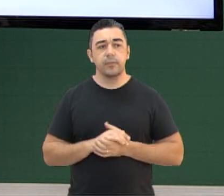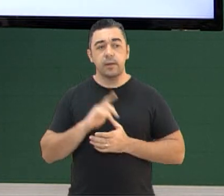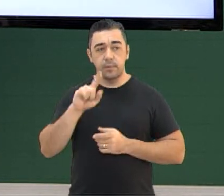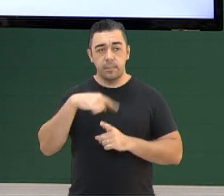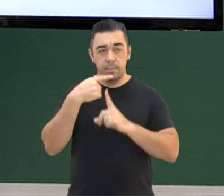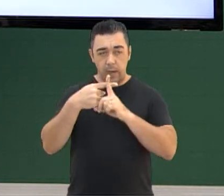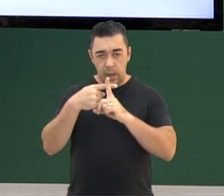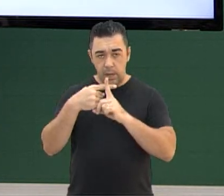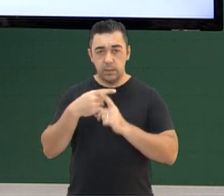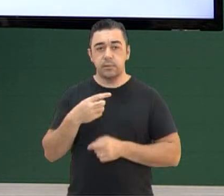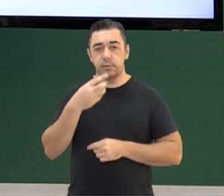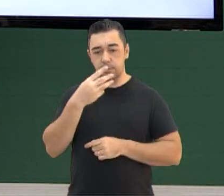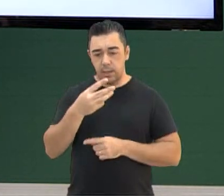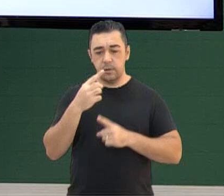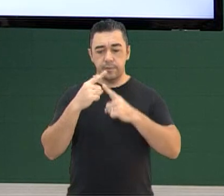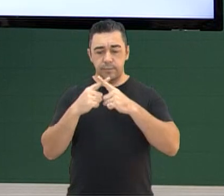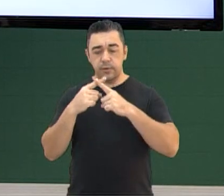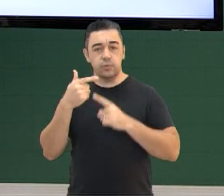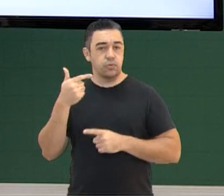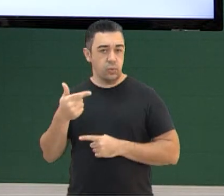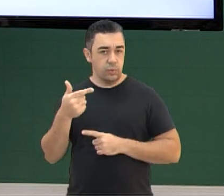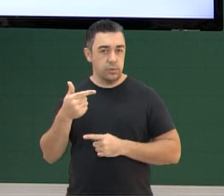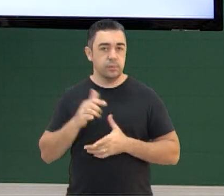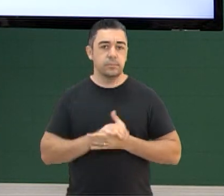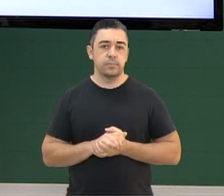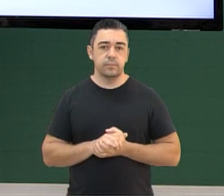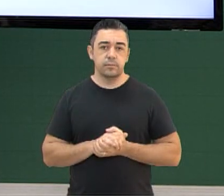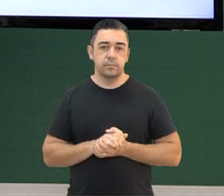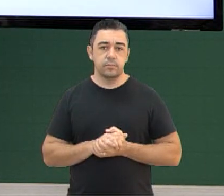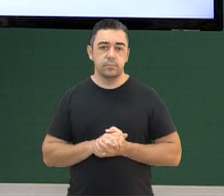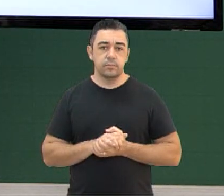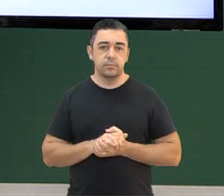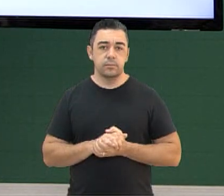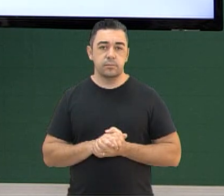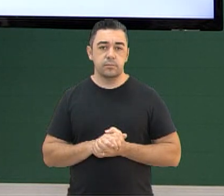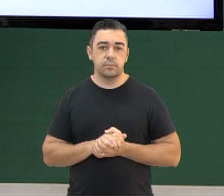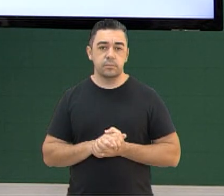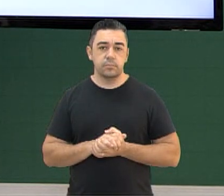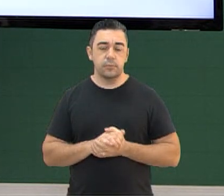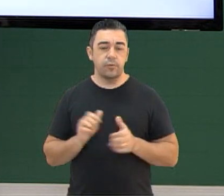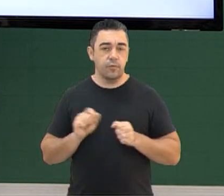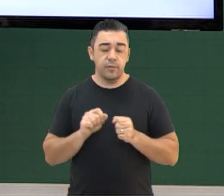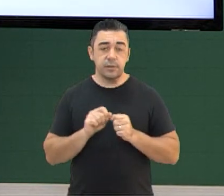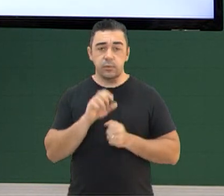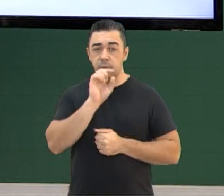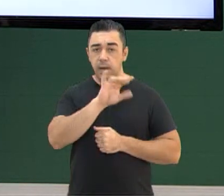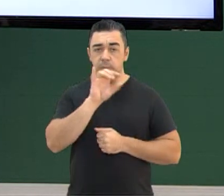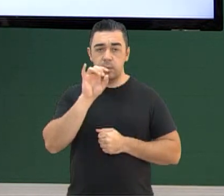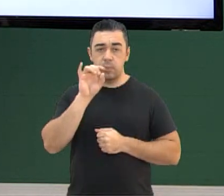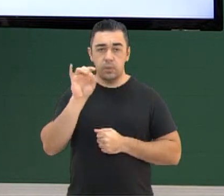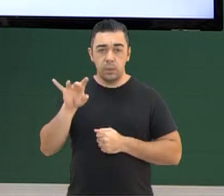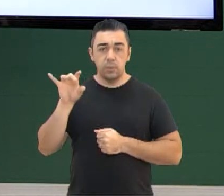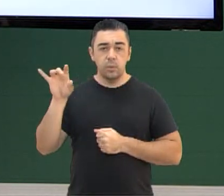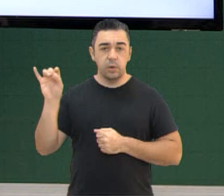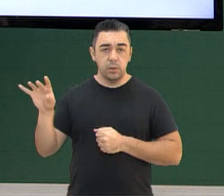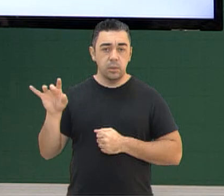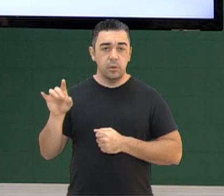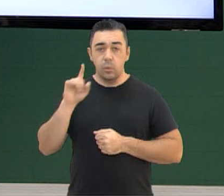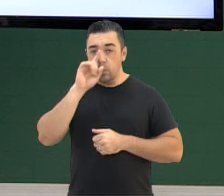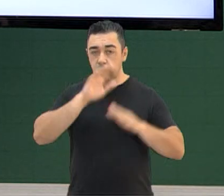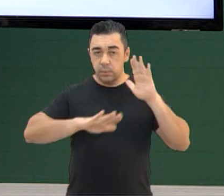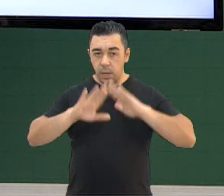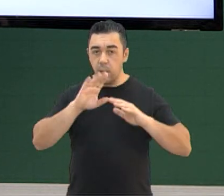tenho ali também 3 vezes 2. Então, eu tenho 3 vezes 2. Então, eu vou resolver toda essa multiplicação, cuidado